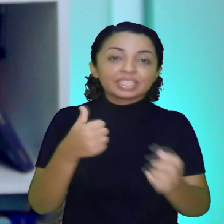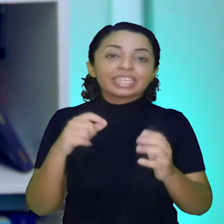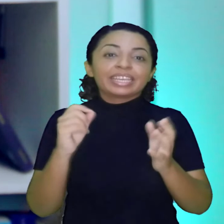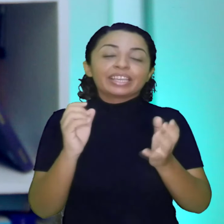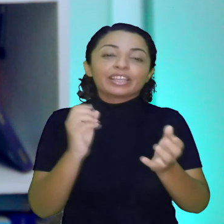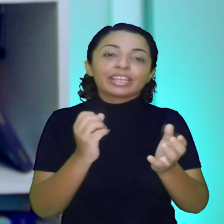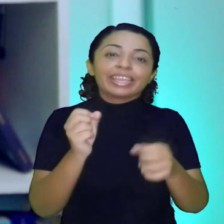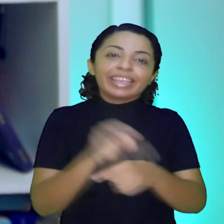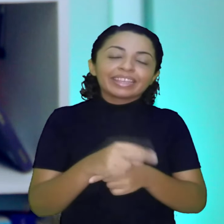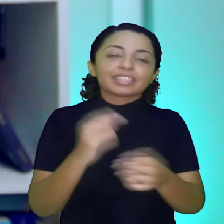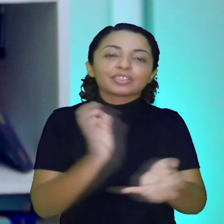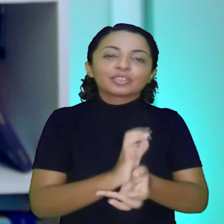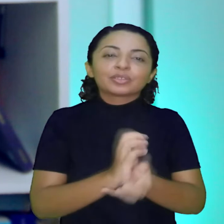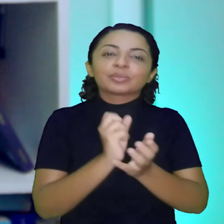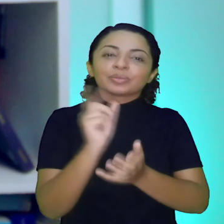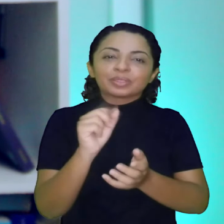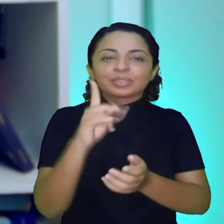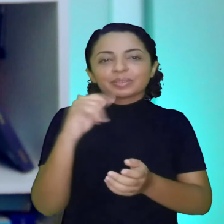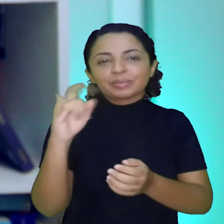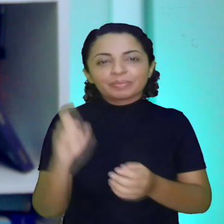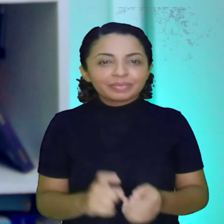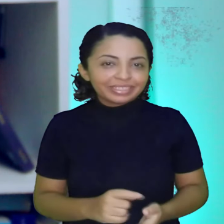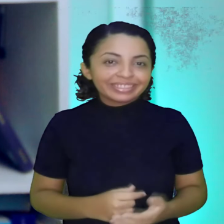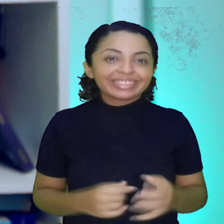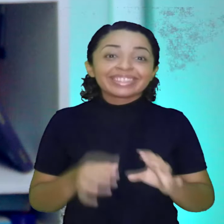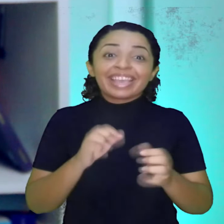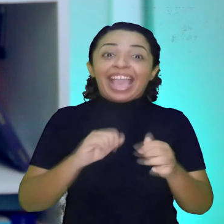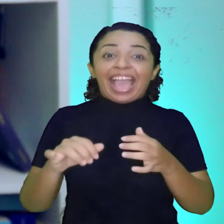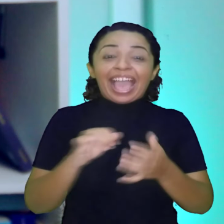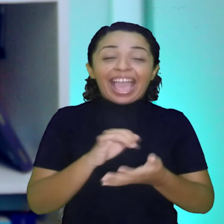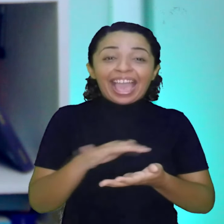no nosso grupo no Telegram, faz uma chave Pix. Enfim, atividade para